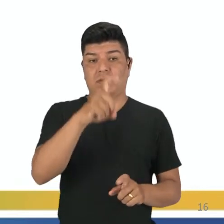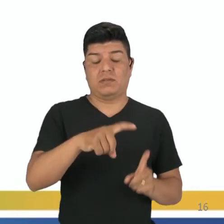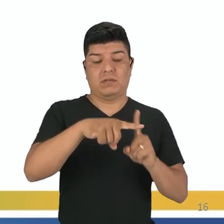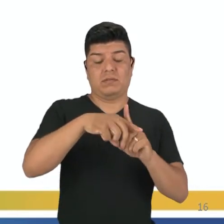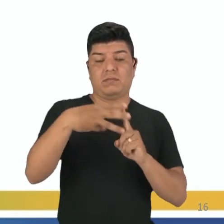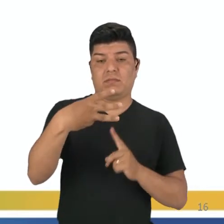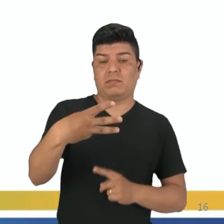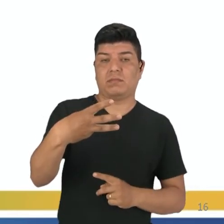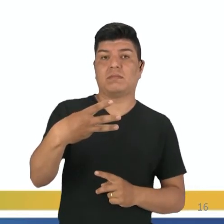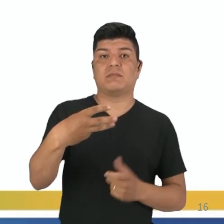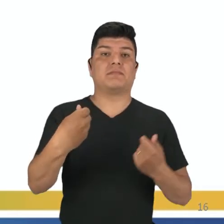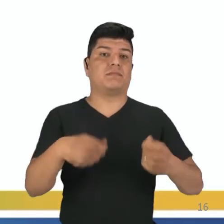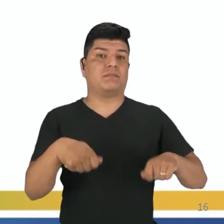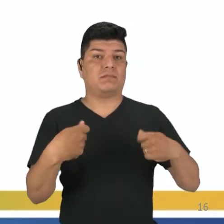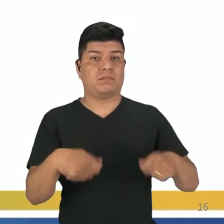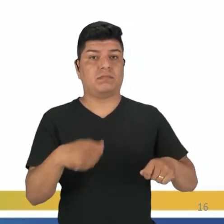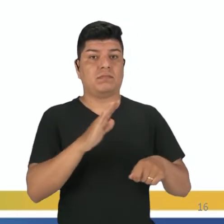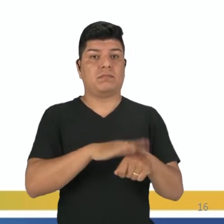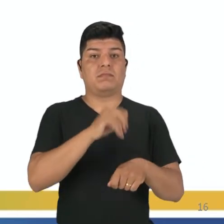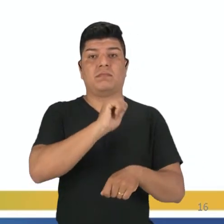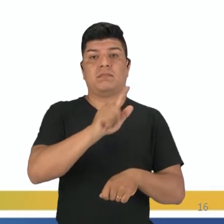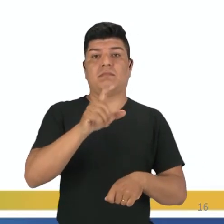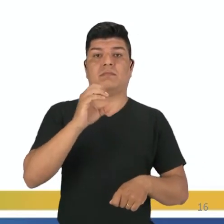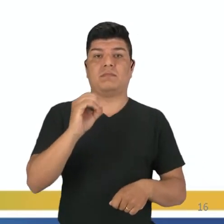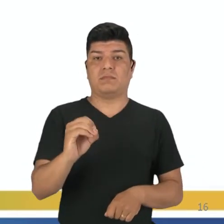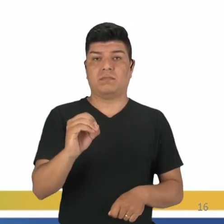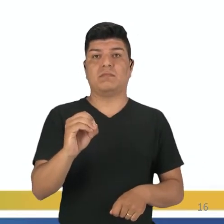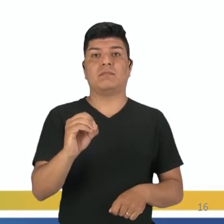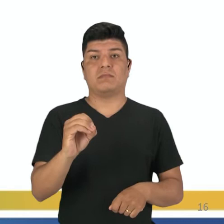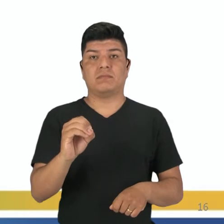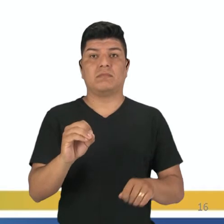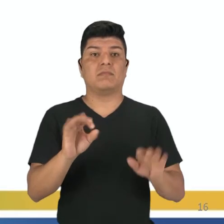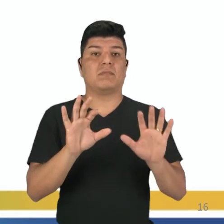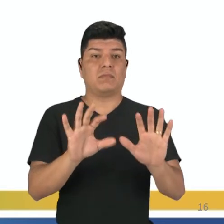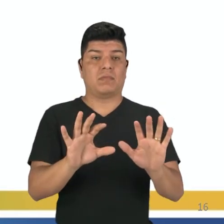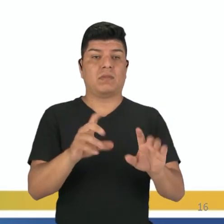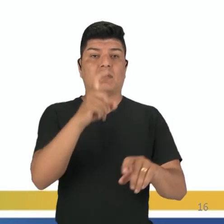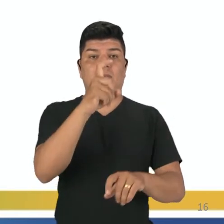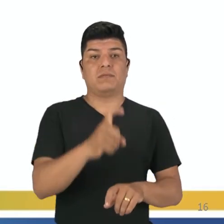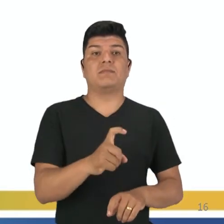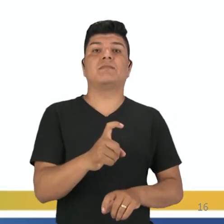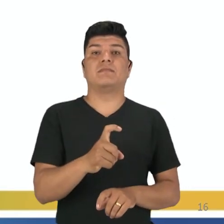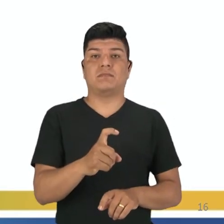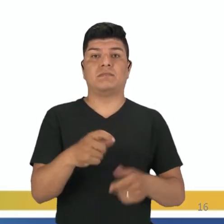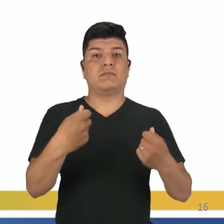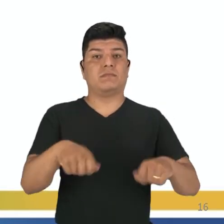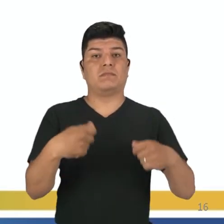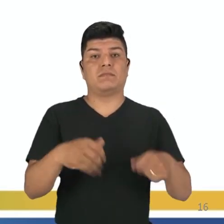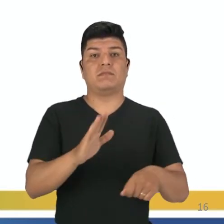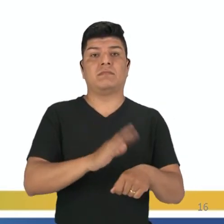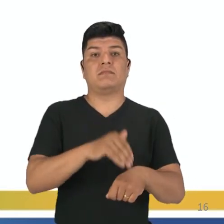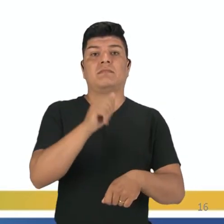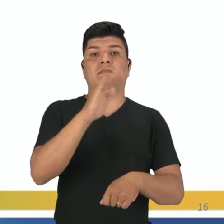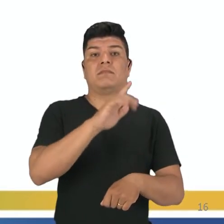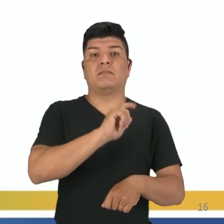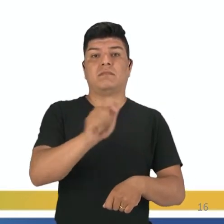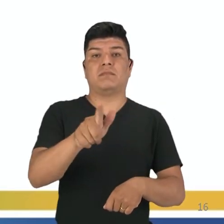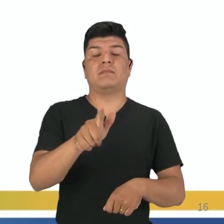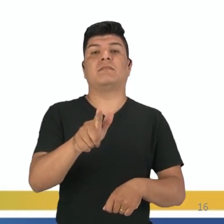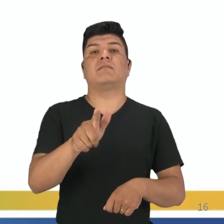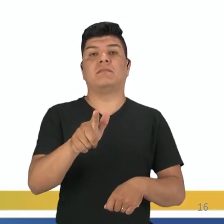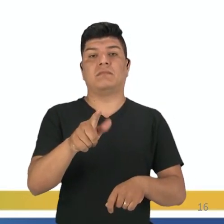mais 3 tem que ser maior do que 0. Isso implica que x tem que ser maior do